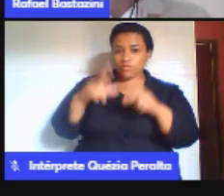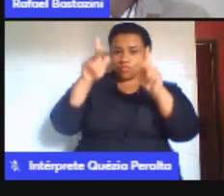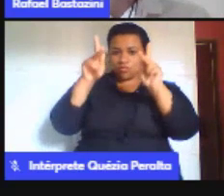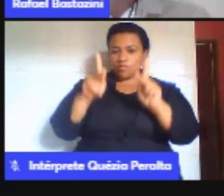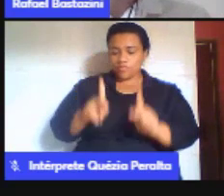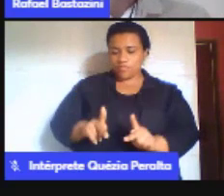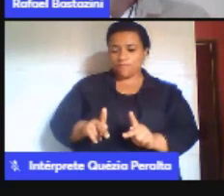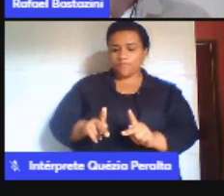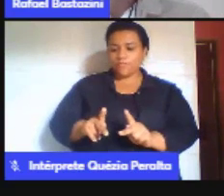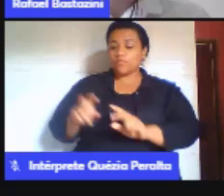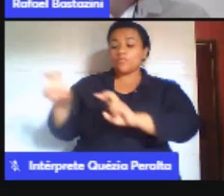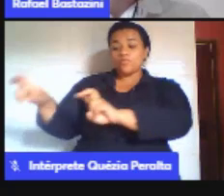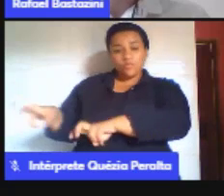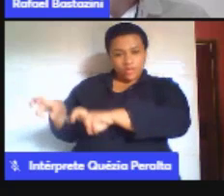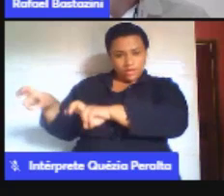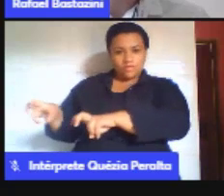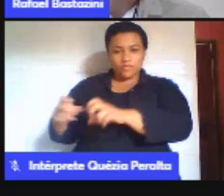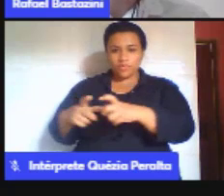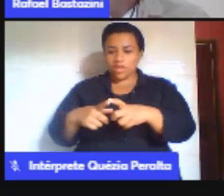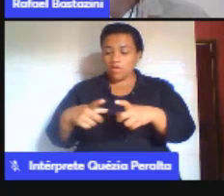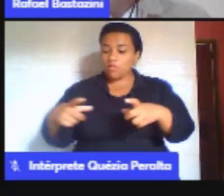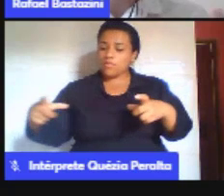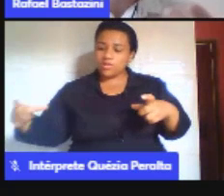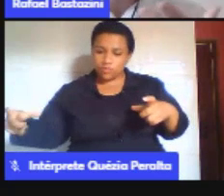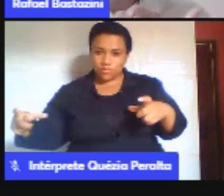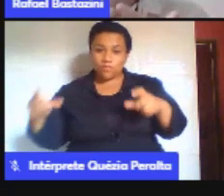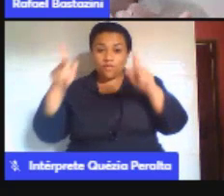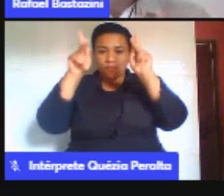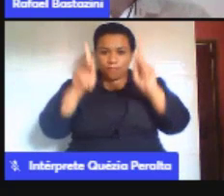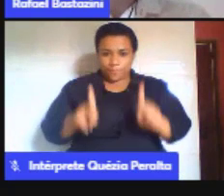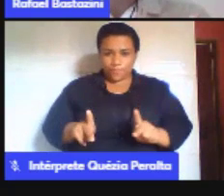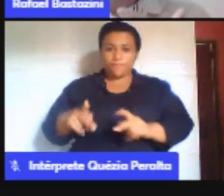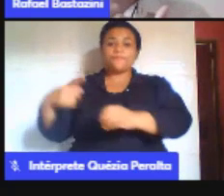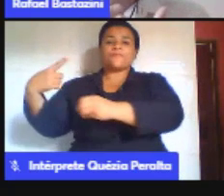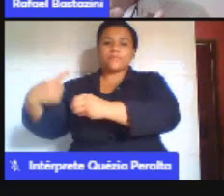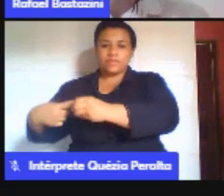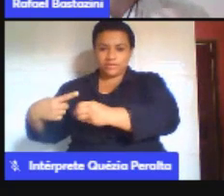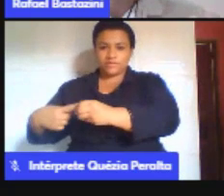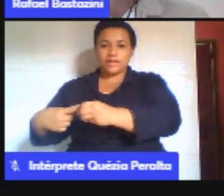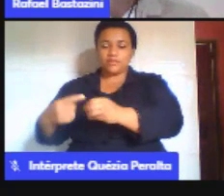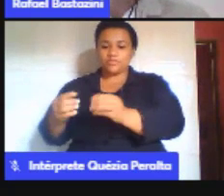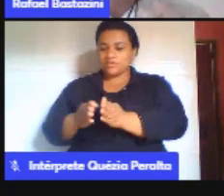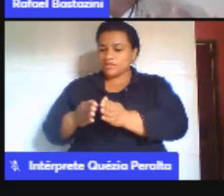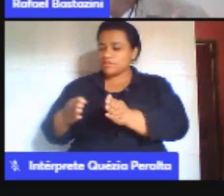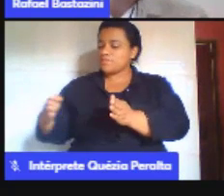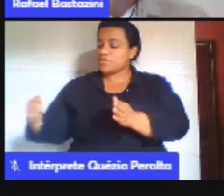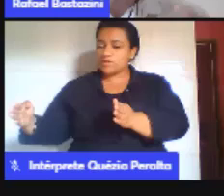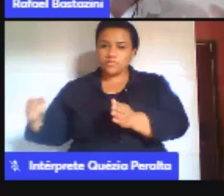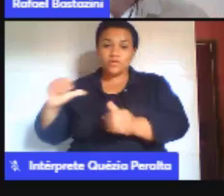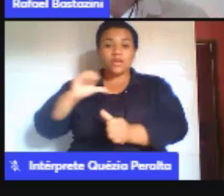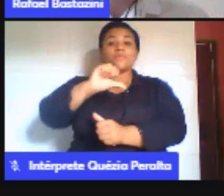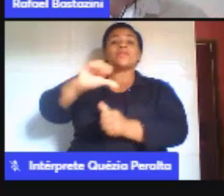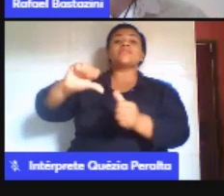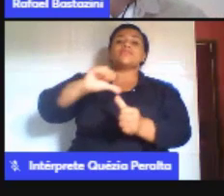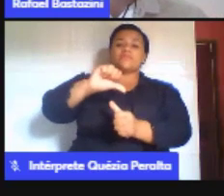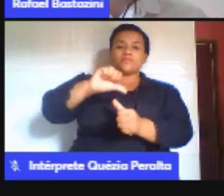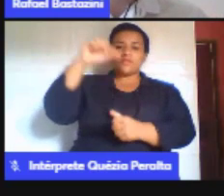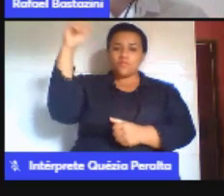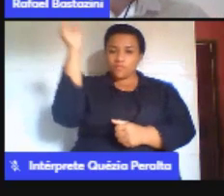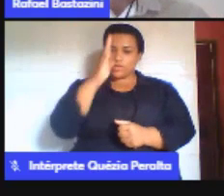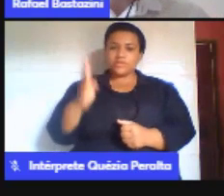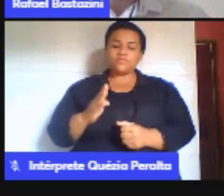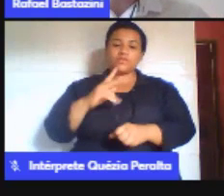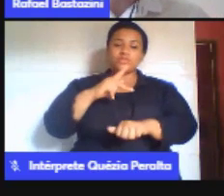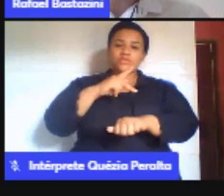o aumento da população vivendo nas cidades. Então, é nesse período em que há uma transição, que o Brasil deixa de ser um